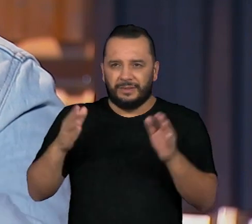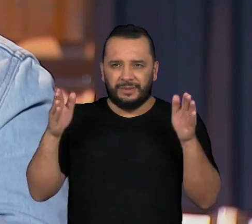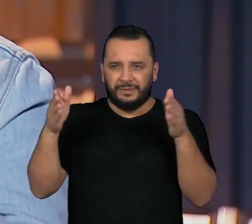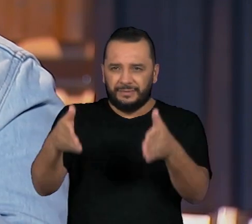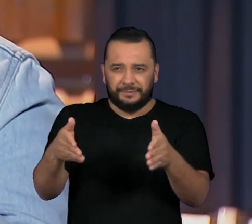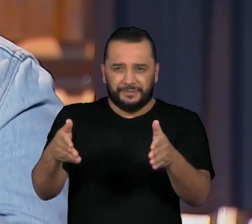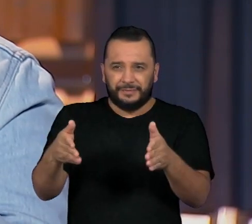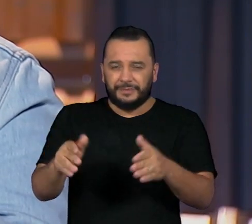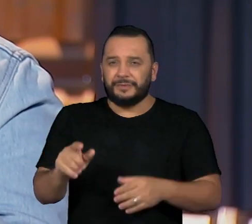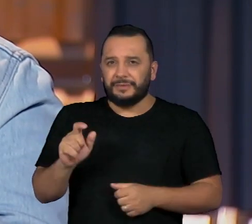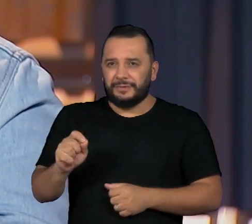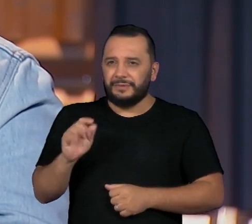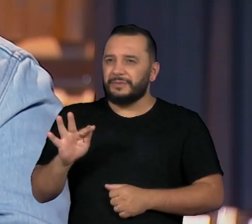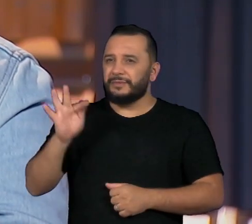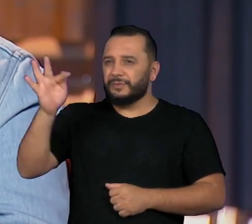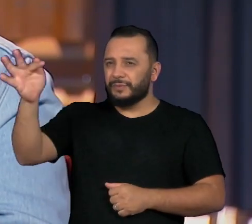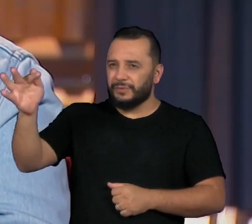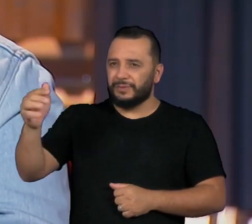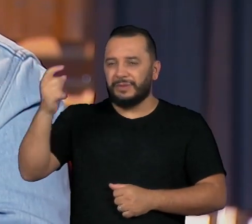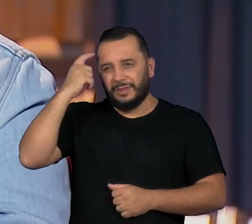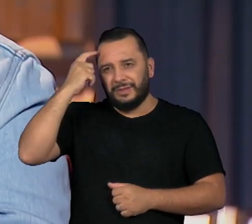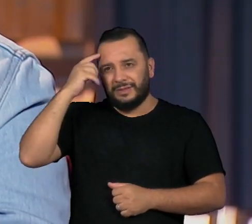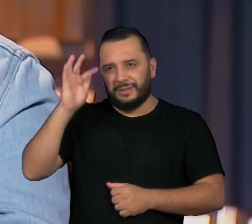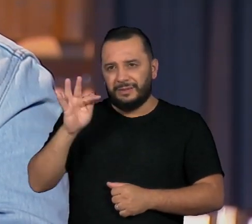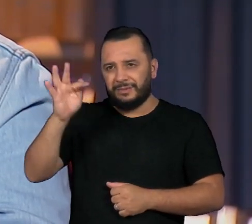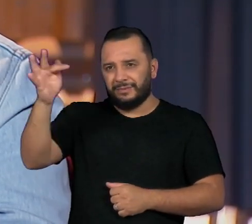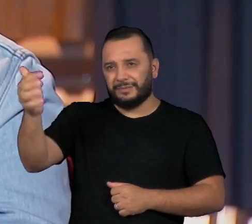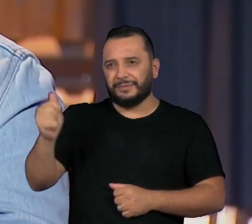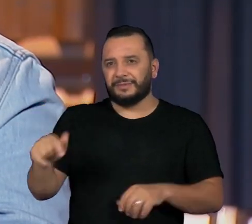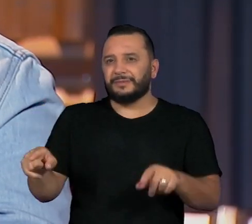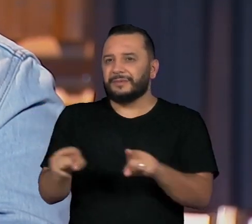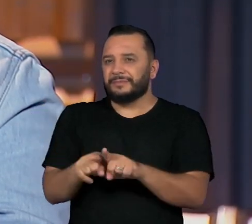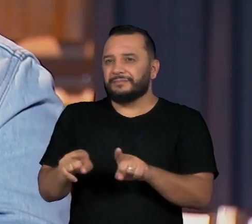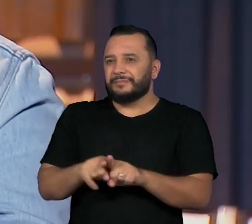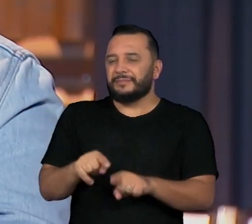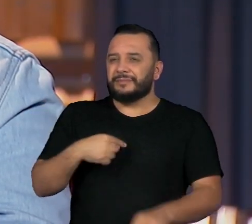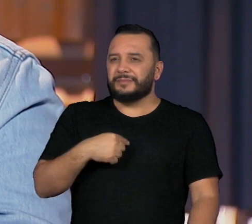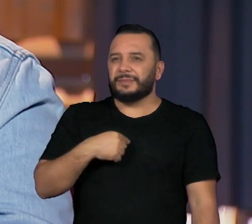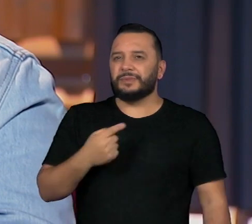projetado para o futuro e inclusive